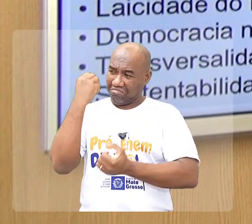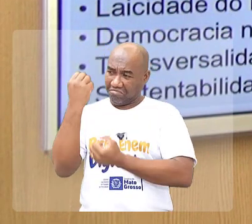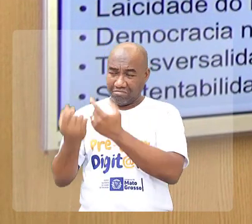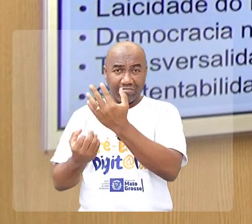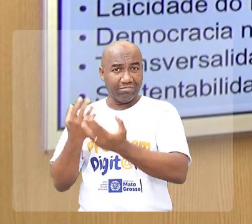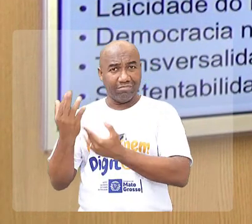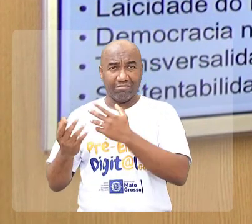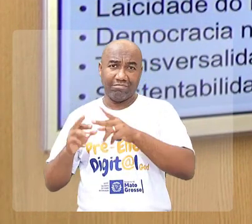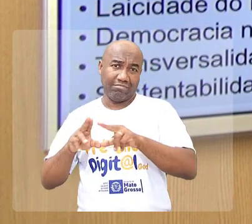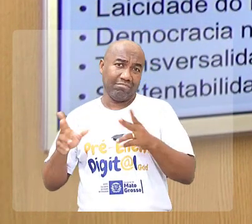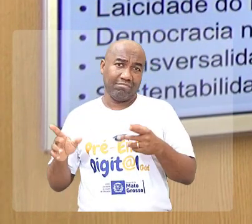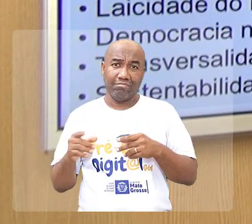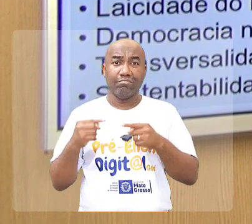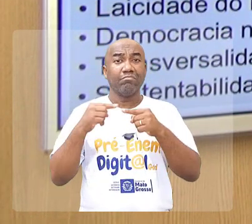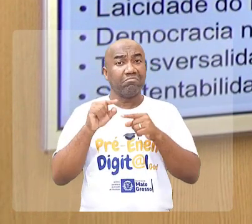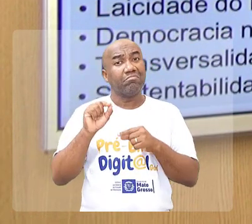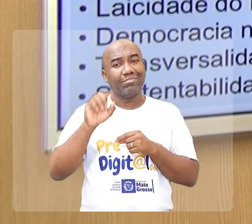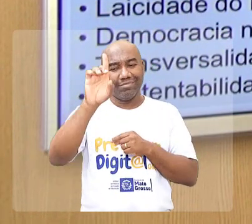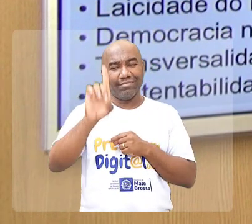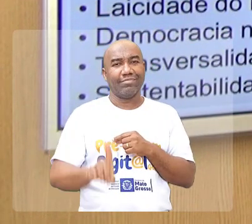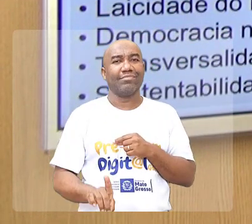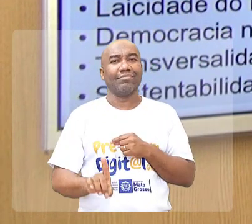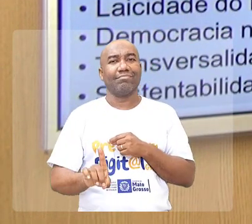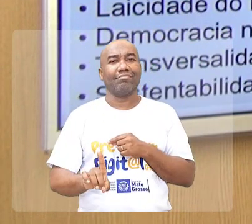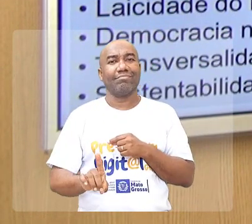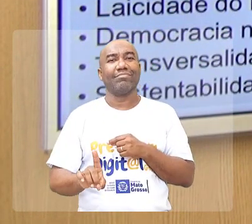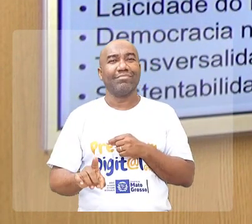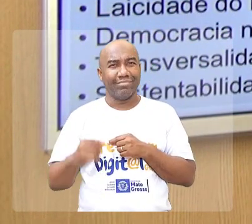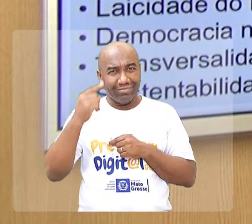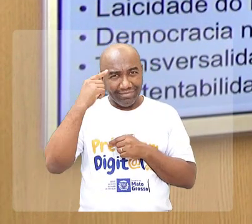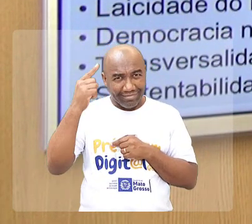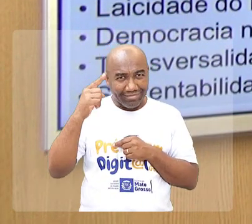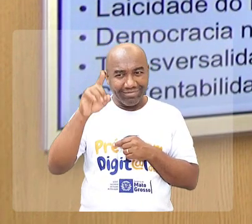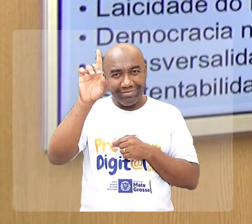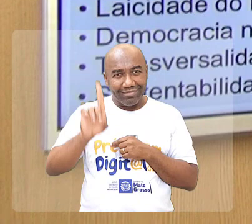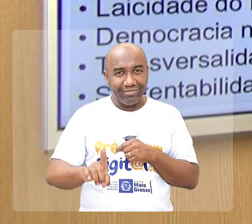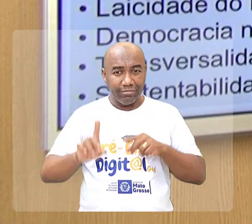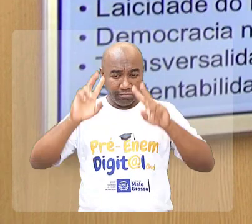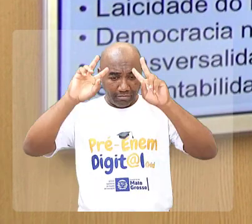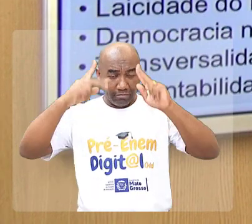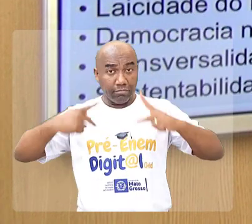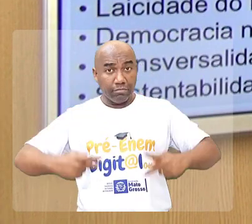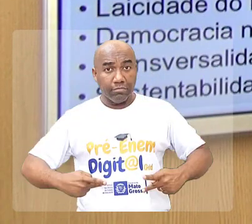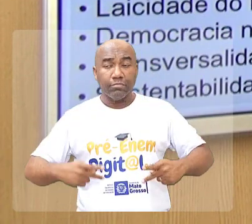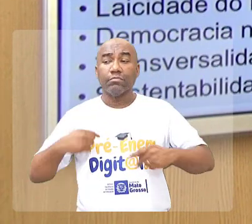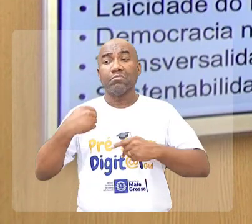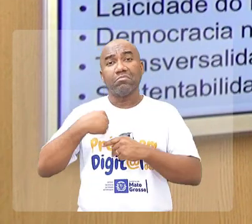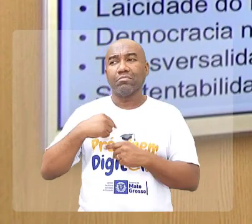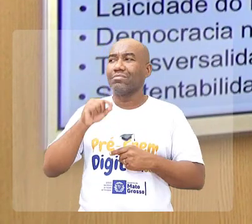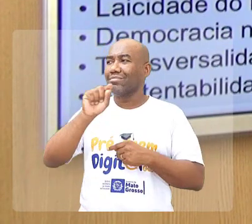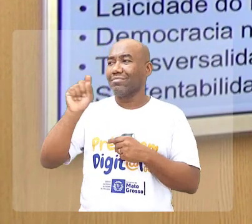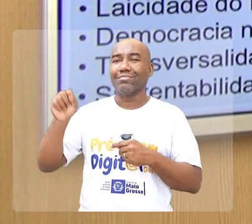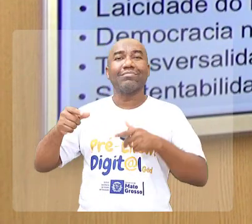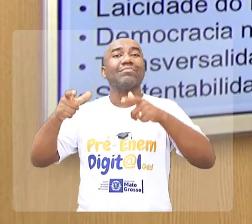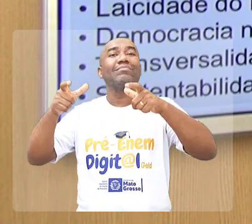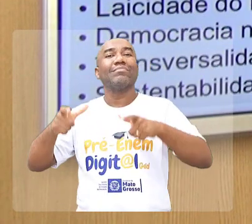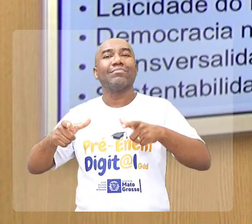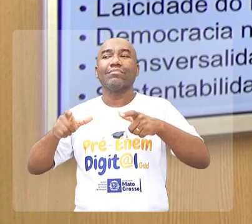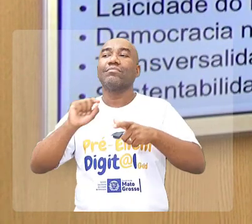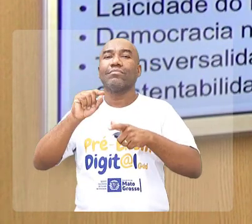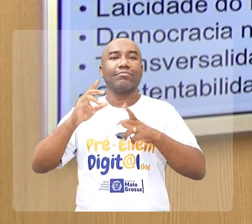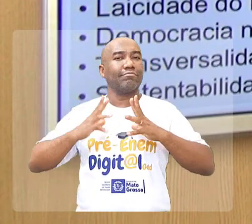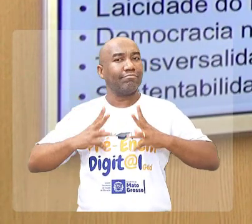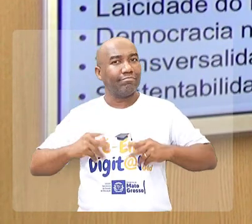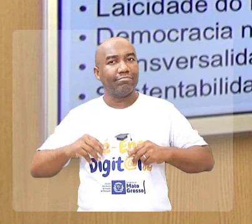com direitos humanos? Nossa, pensa bem. O meio ambiente, o planeta, é o lugar onde nós vivemos. Para que nós possamos viver